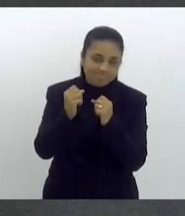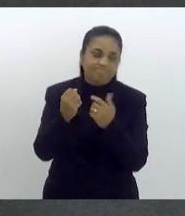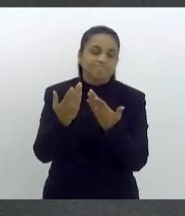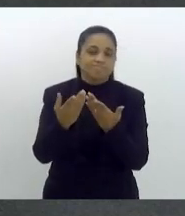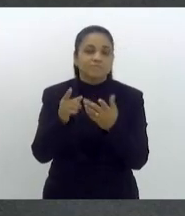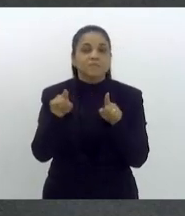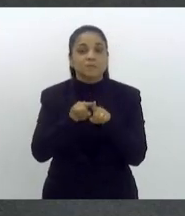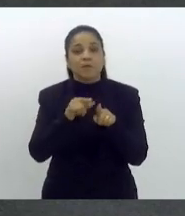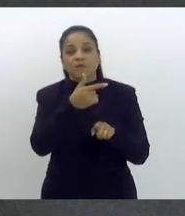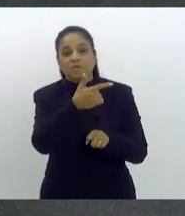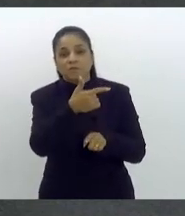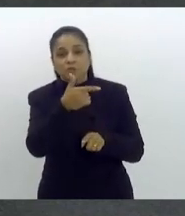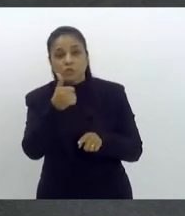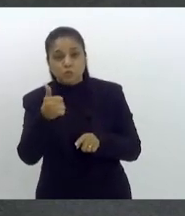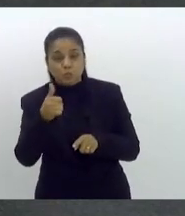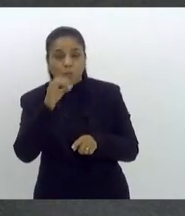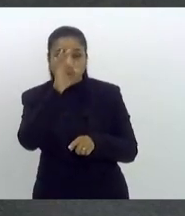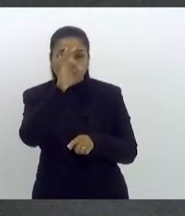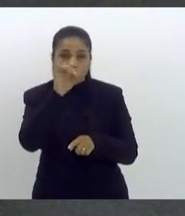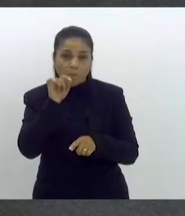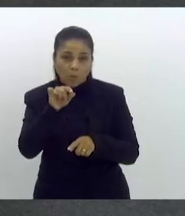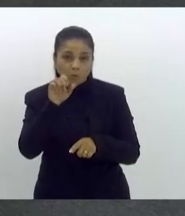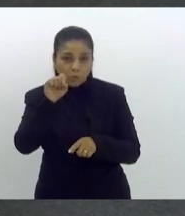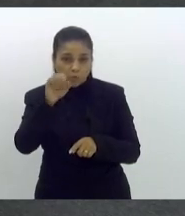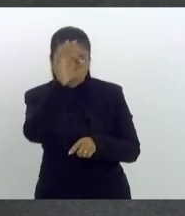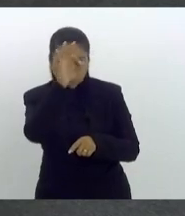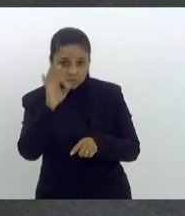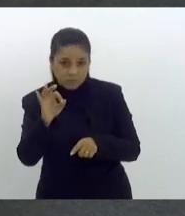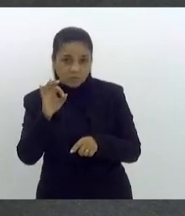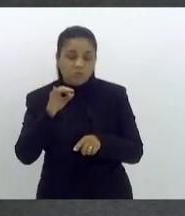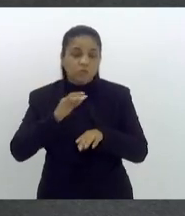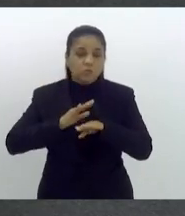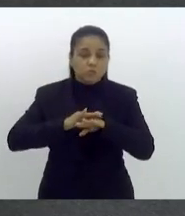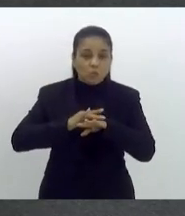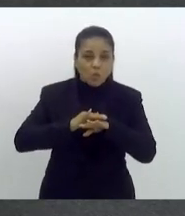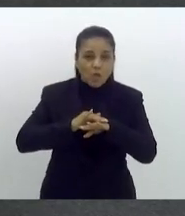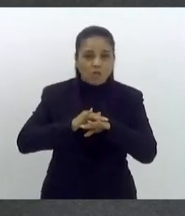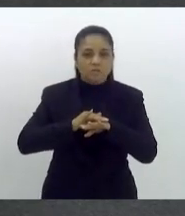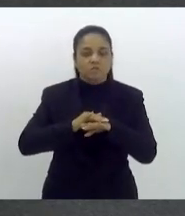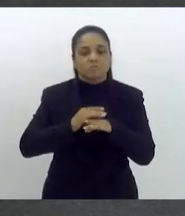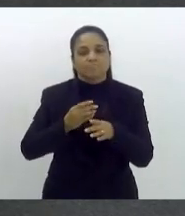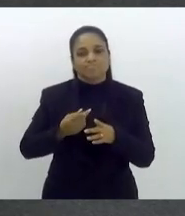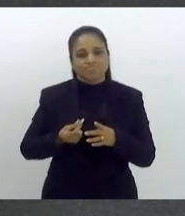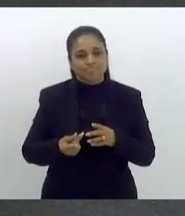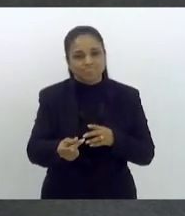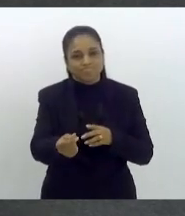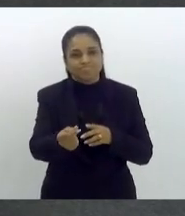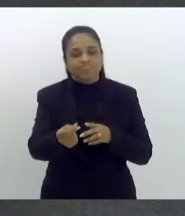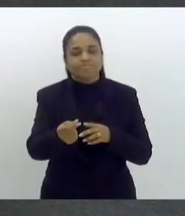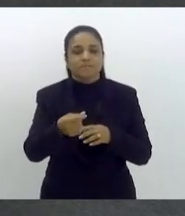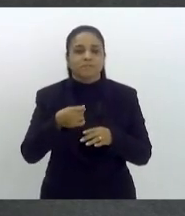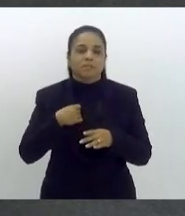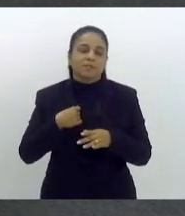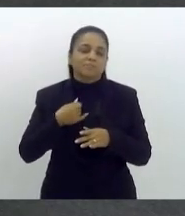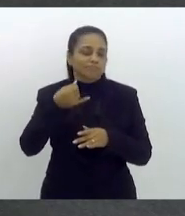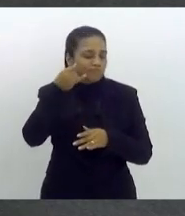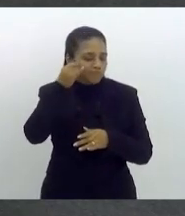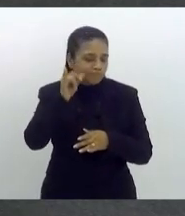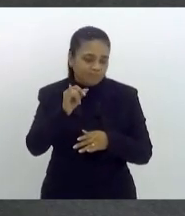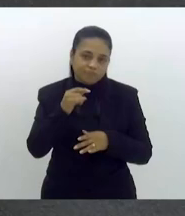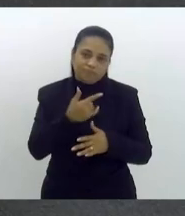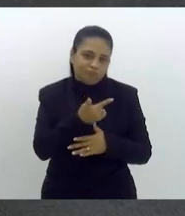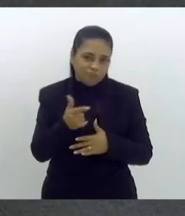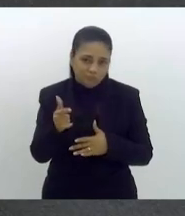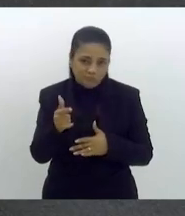a 21.8% das mortes prematuras por doenças crônicas não transmissíveis preveníveis Então se o consumo